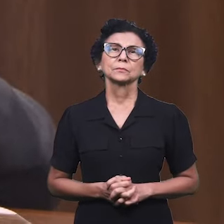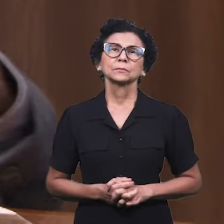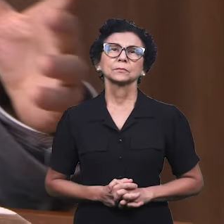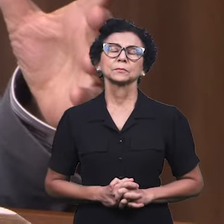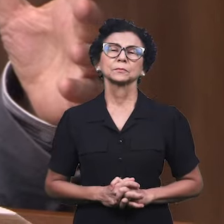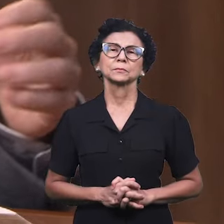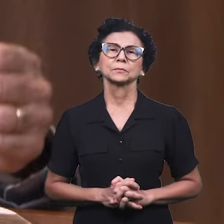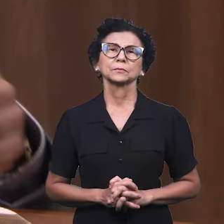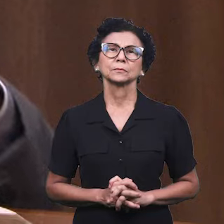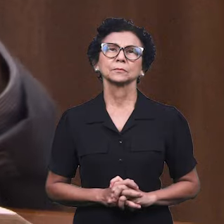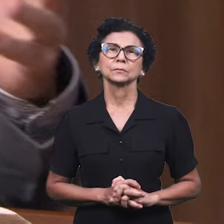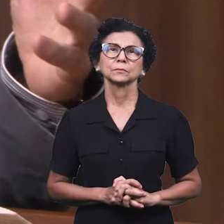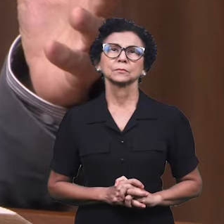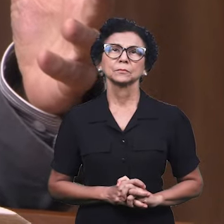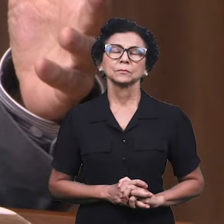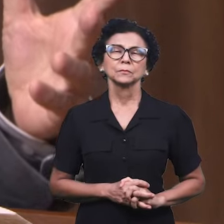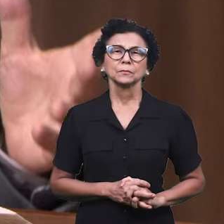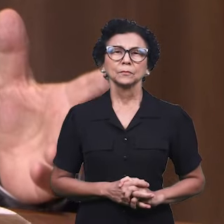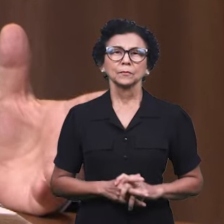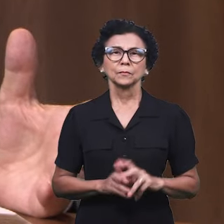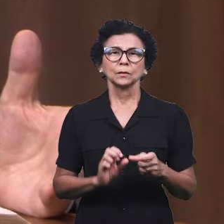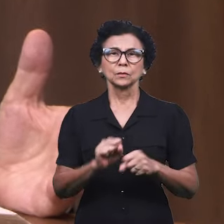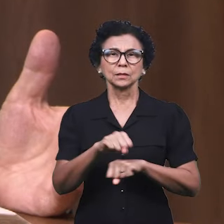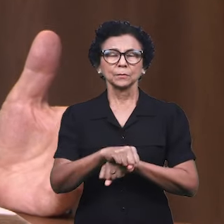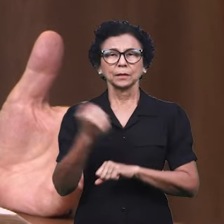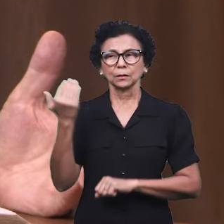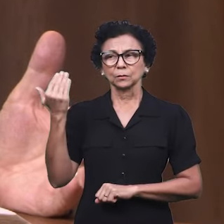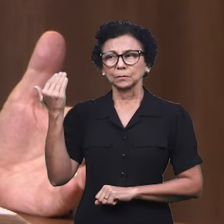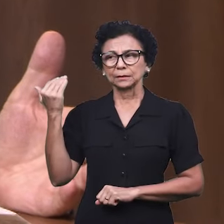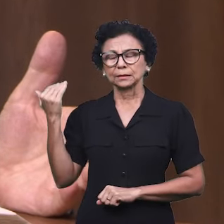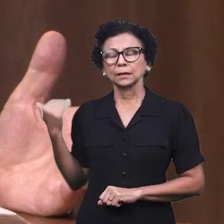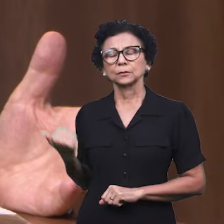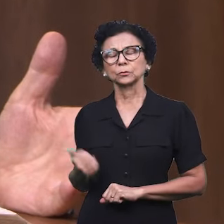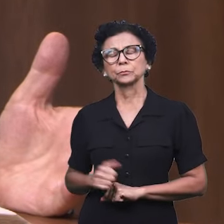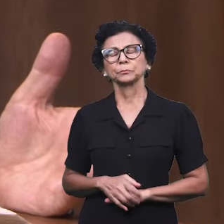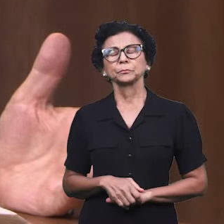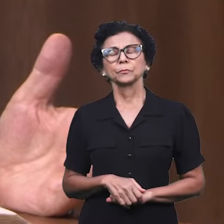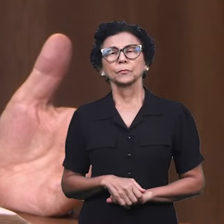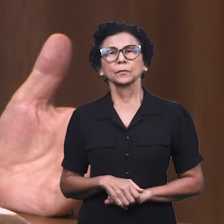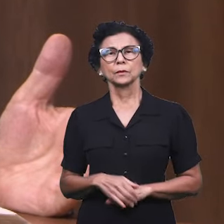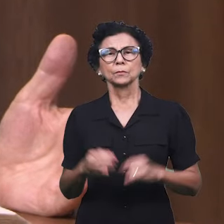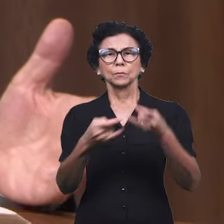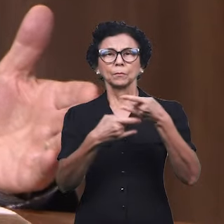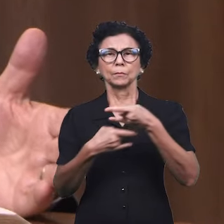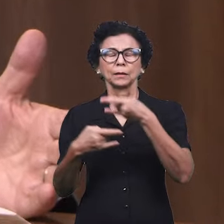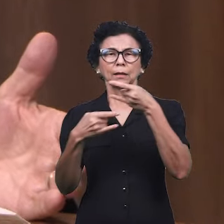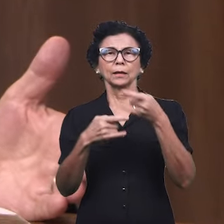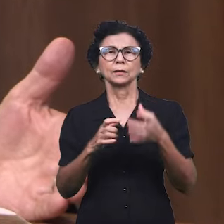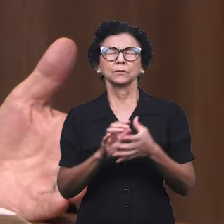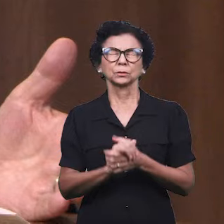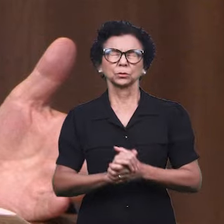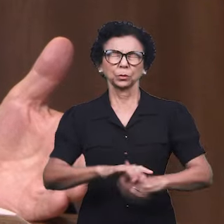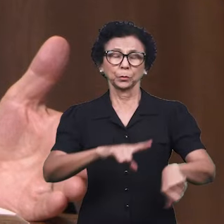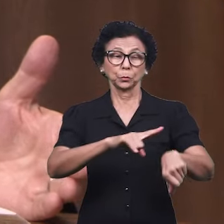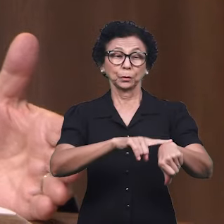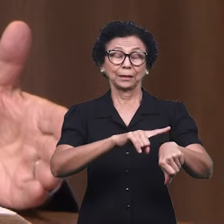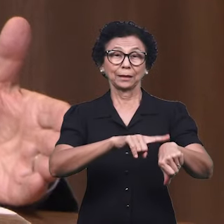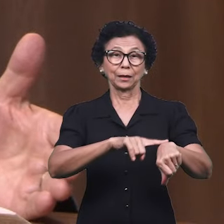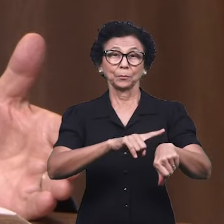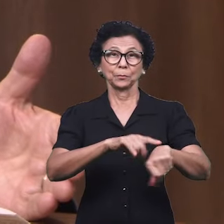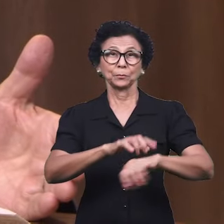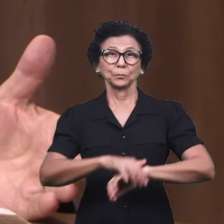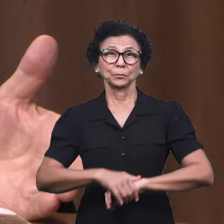teve uma live sobre o tempo. Porque o tempo é o que nos dá vida e